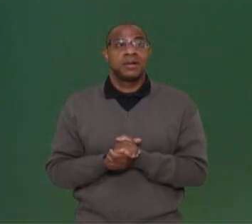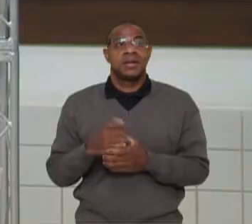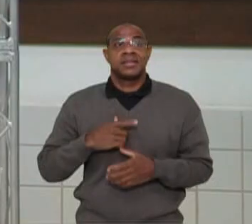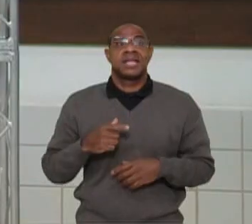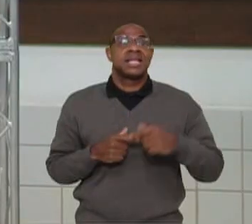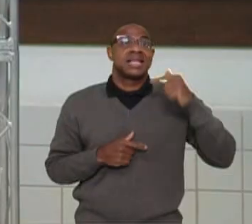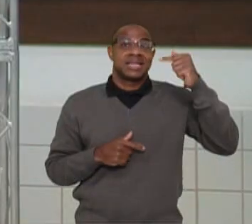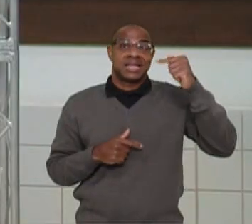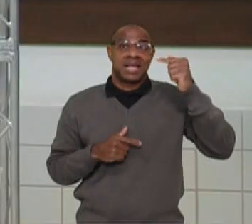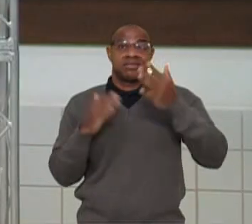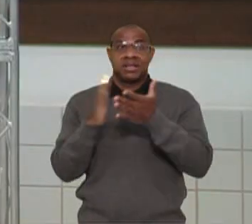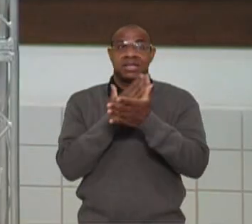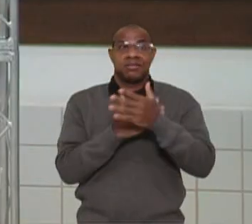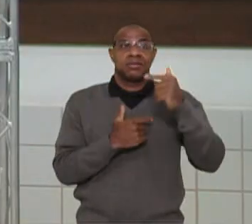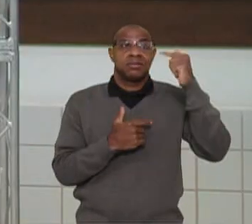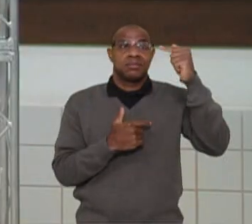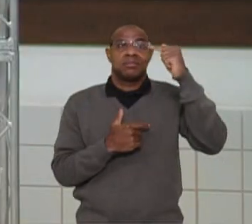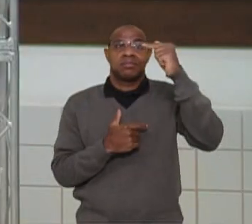7 livros.